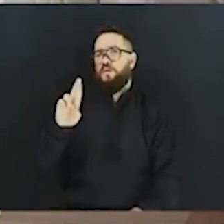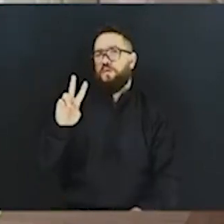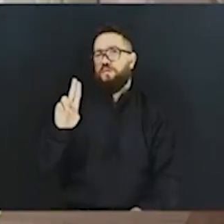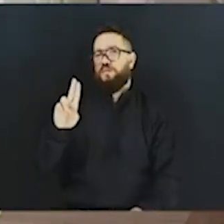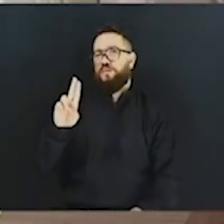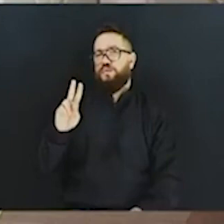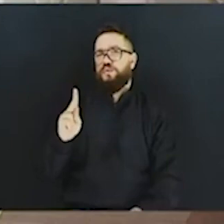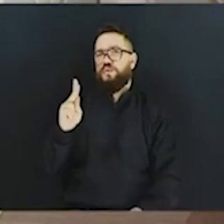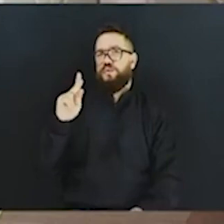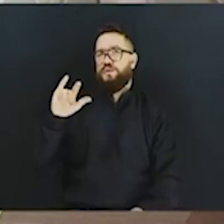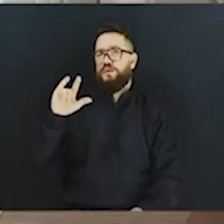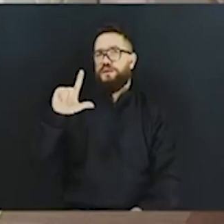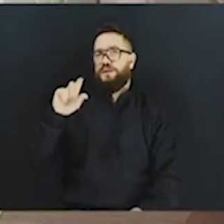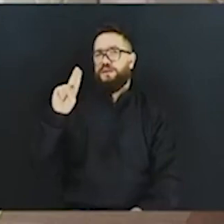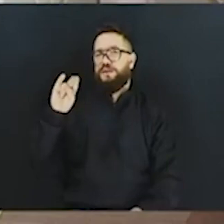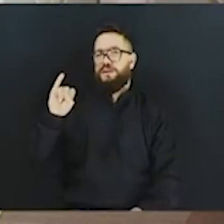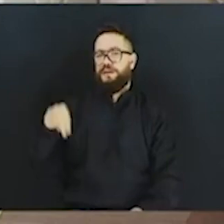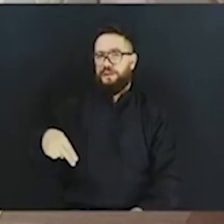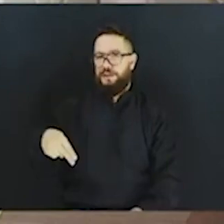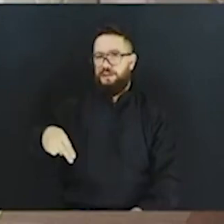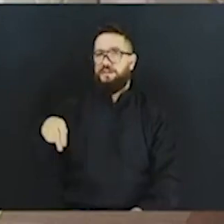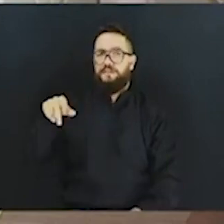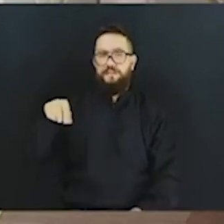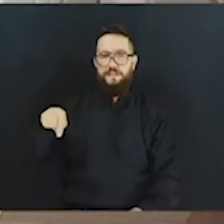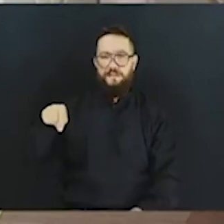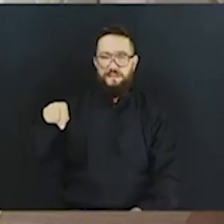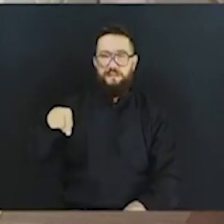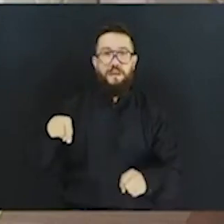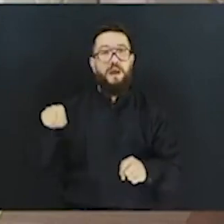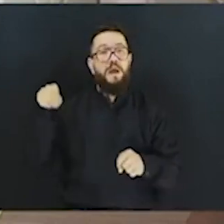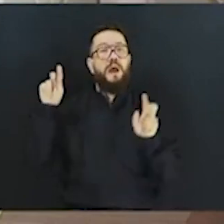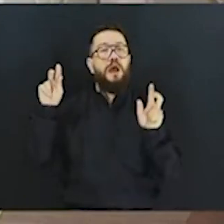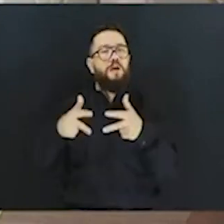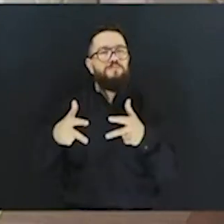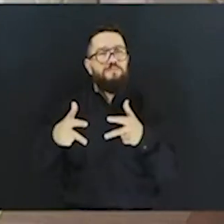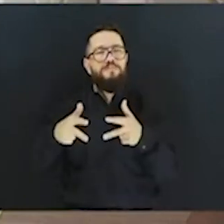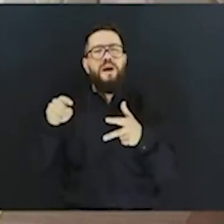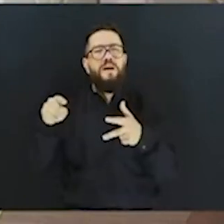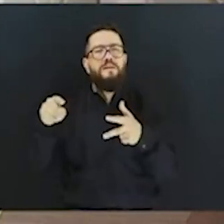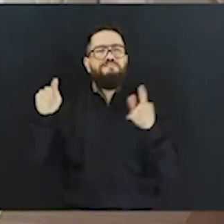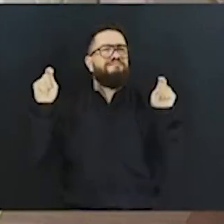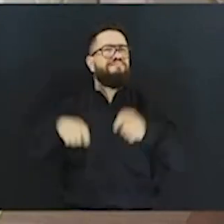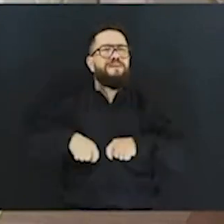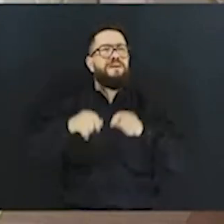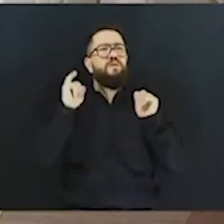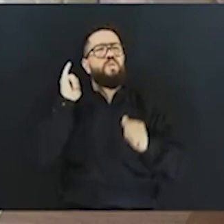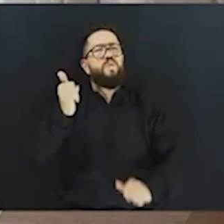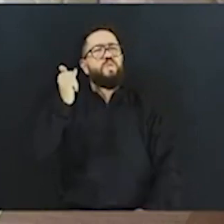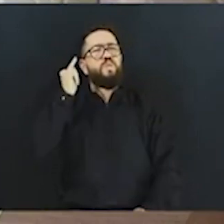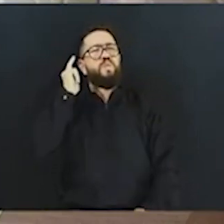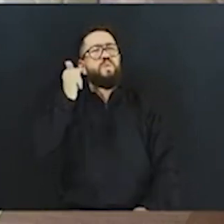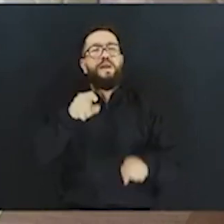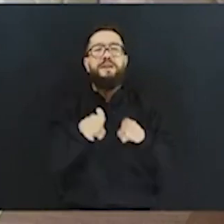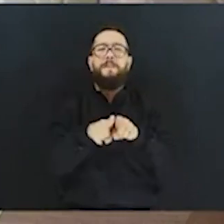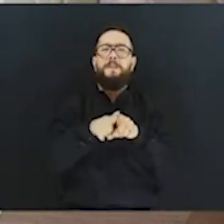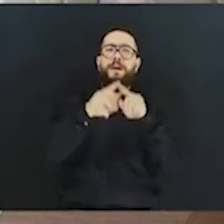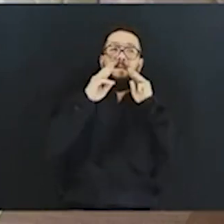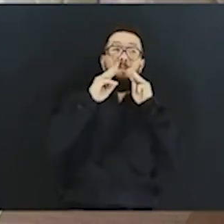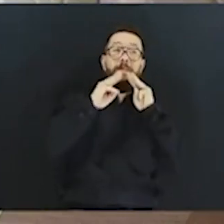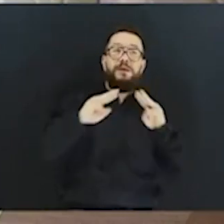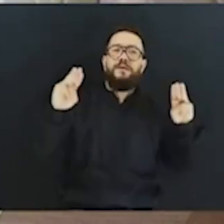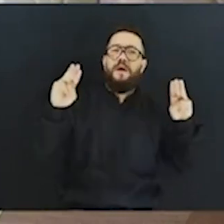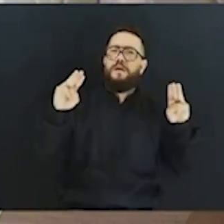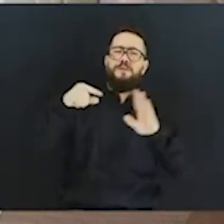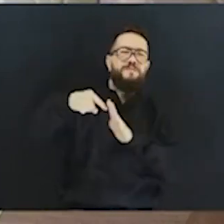se destaca pela sua capacidade de contar histórias e de transmitir mensagens profundas e autênticas. As letras